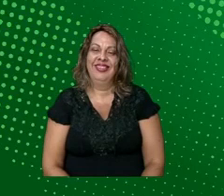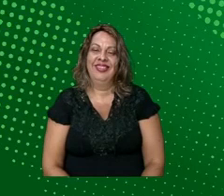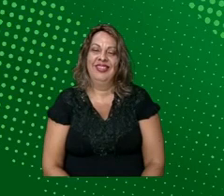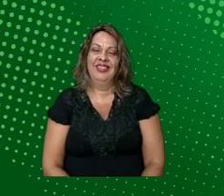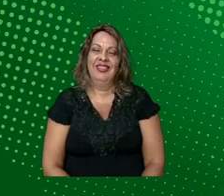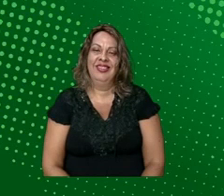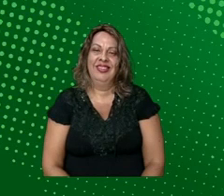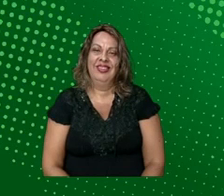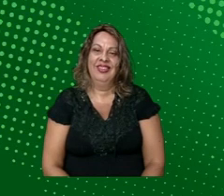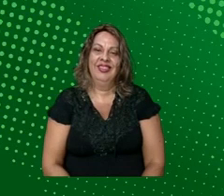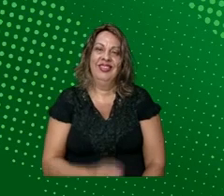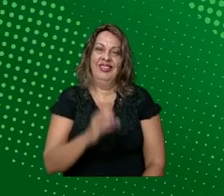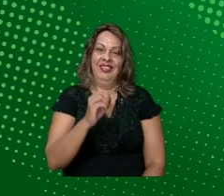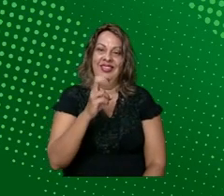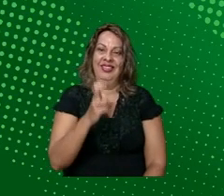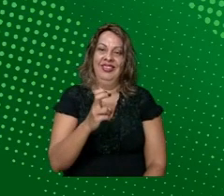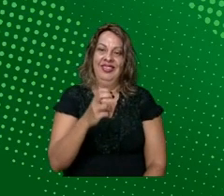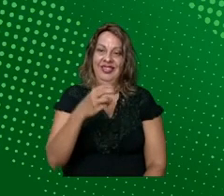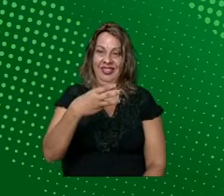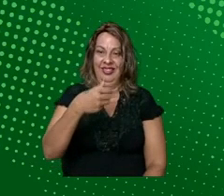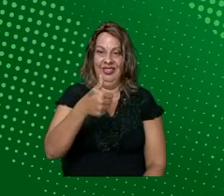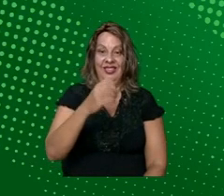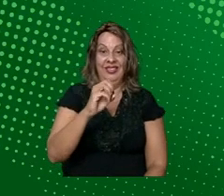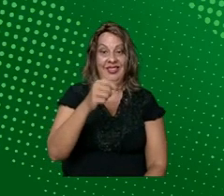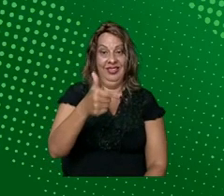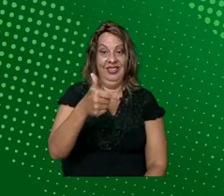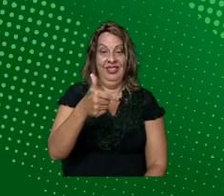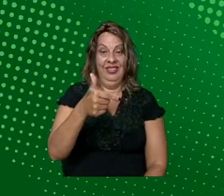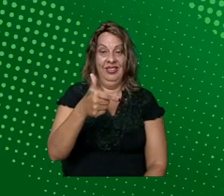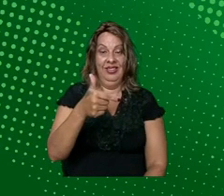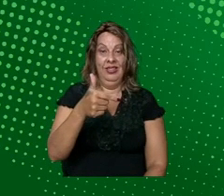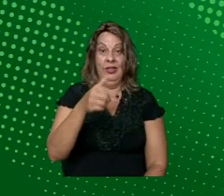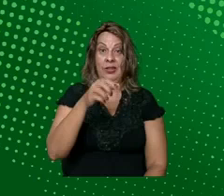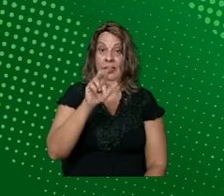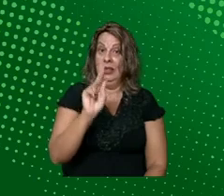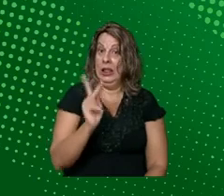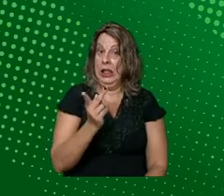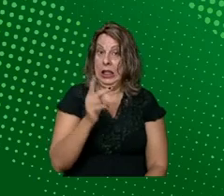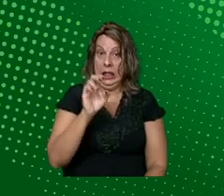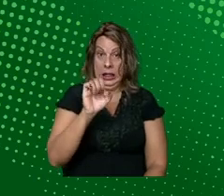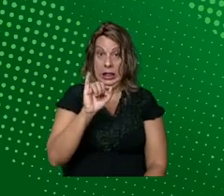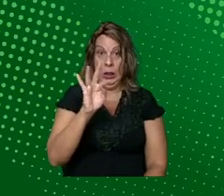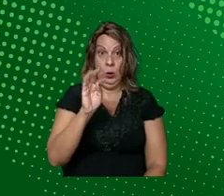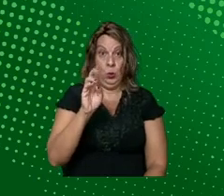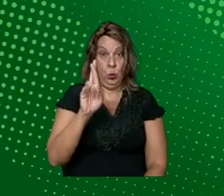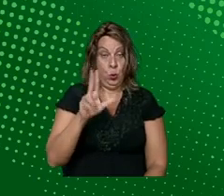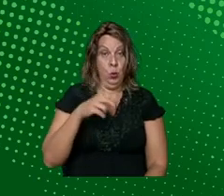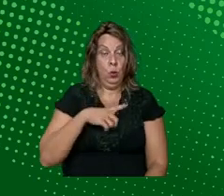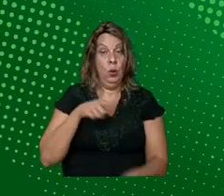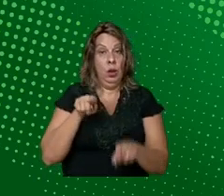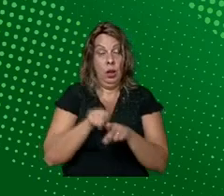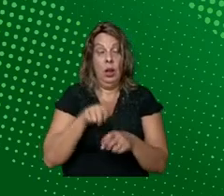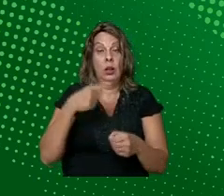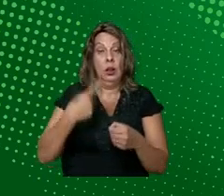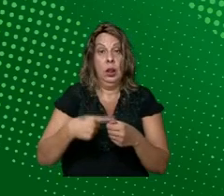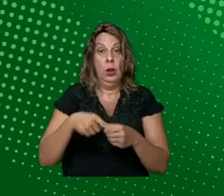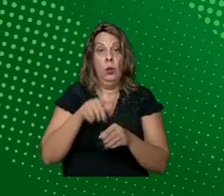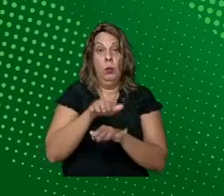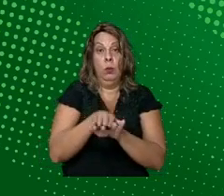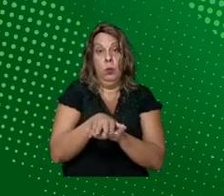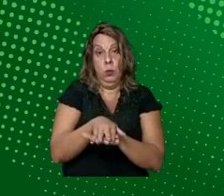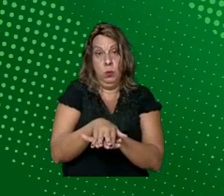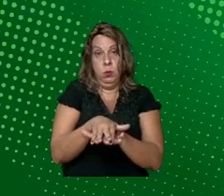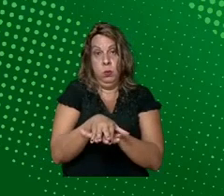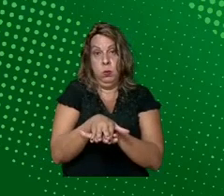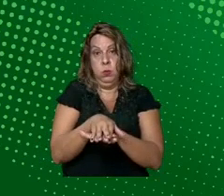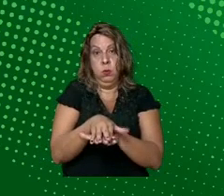Ó, quem também tá faturando? 053102, o Heitor dos Santos é de Pirambu, adquiriu com o Vitor aí,